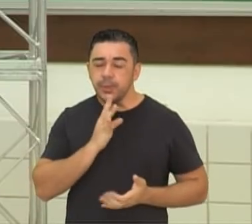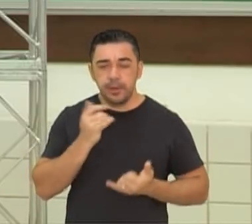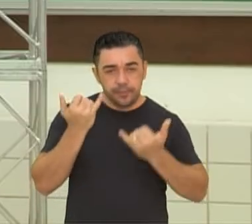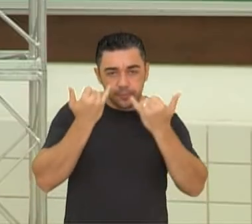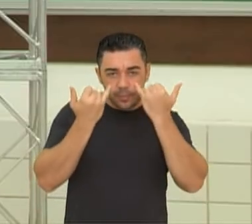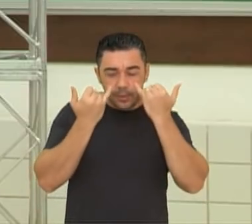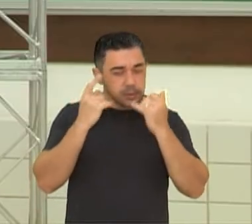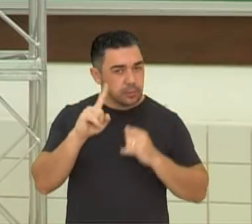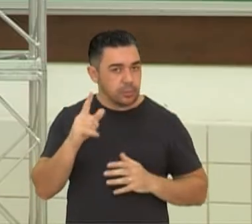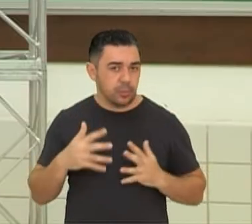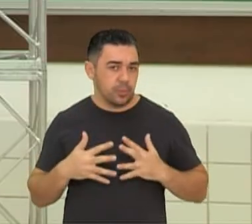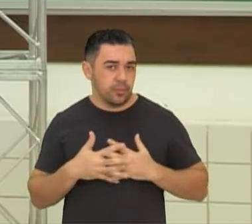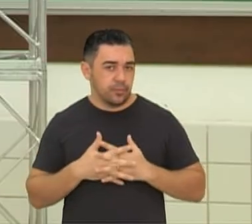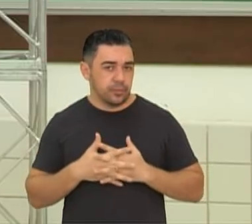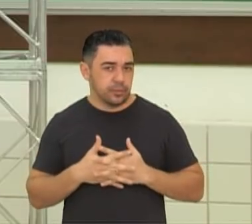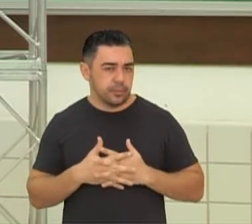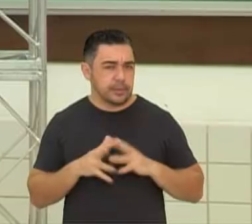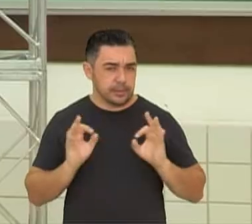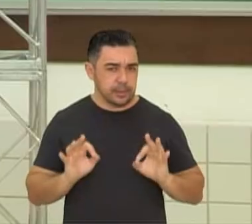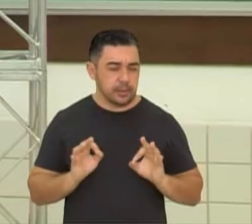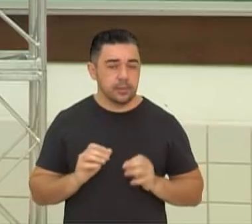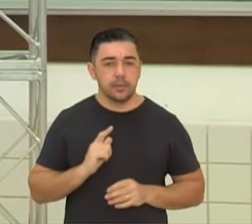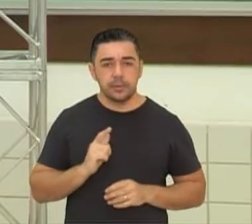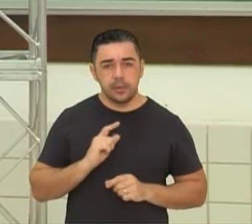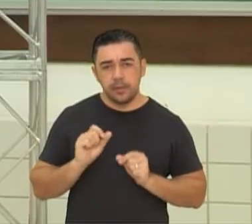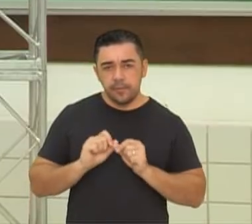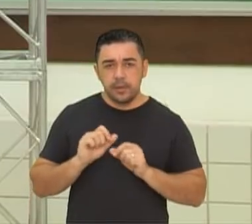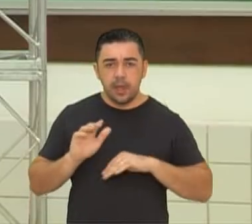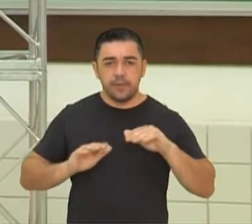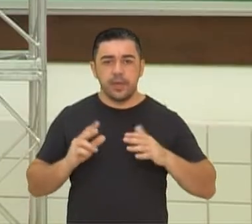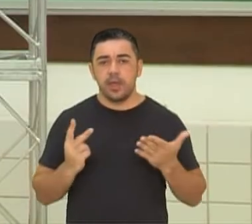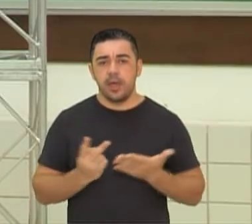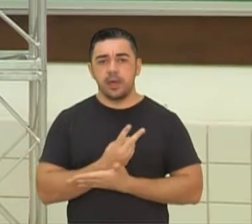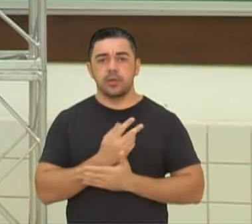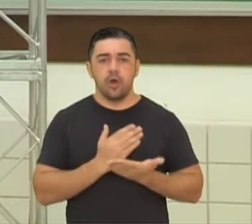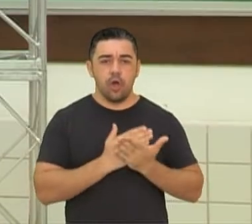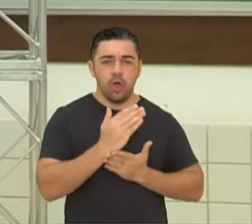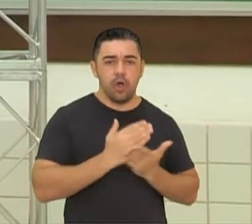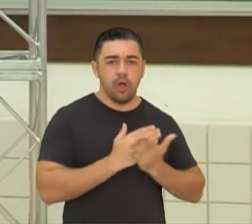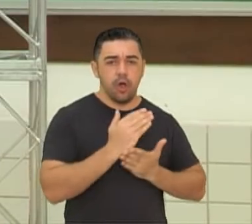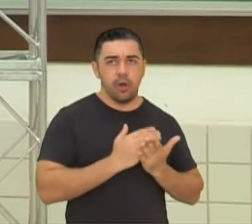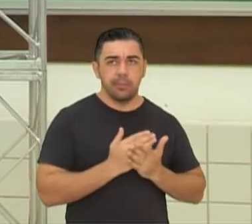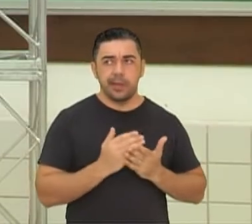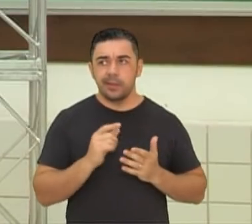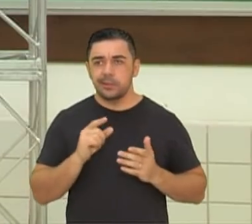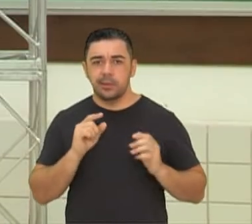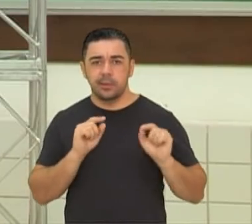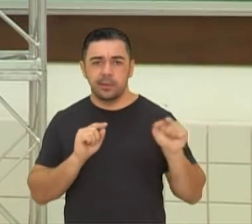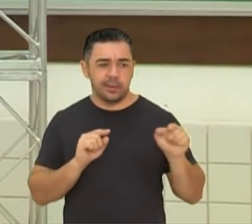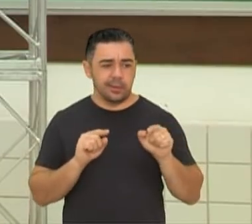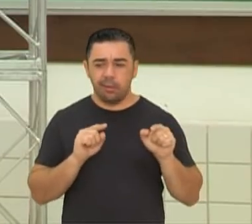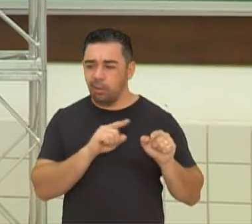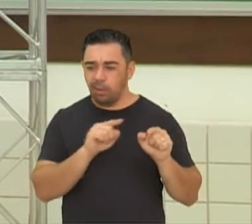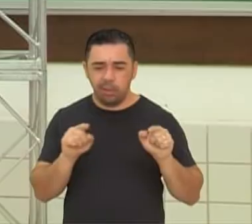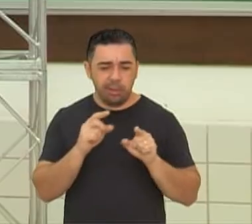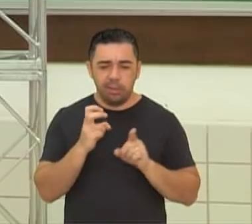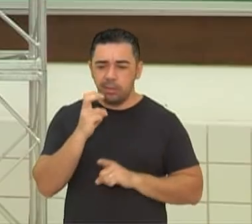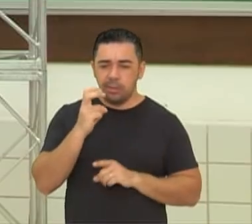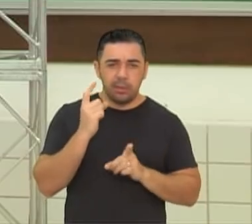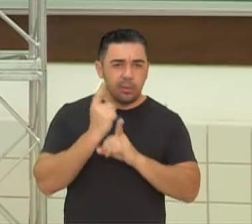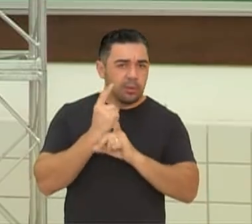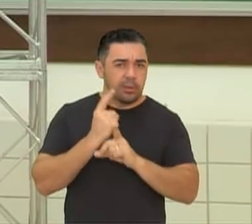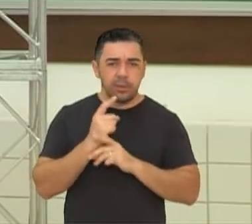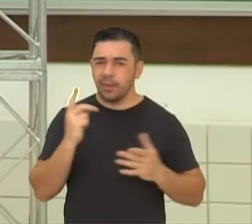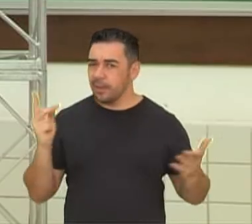para não confundir, certo? Tem gente que escreve na ordem errada, tipo, começa um no começo da margem e vai achando 5 ali no meio do eixo,